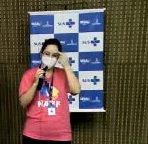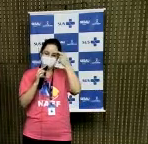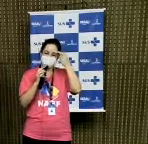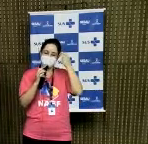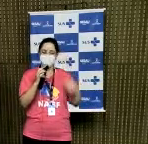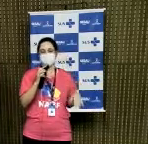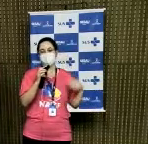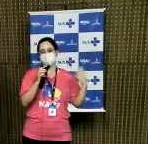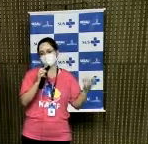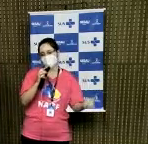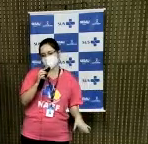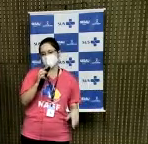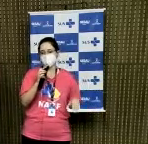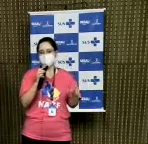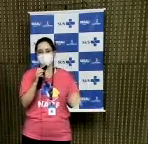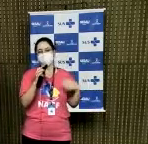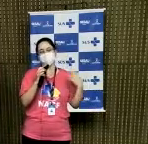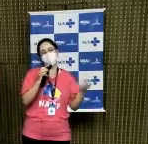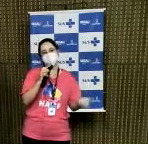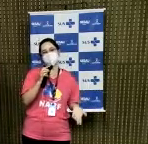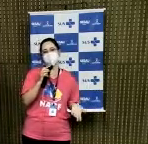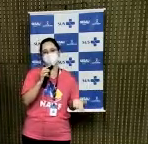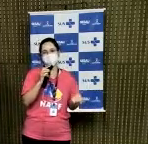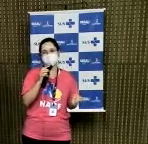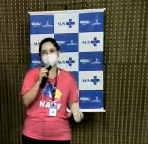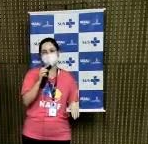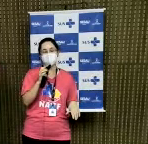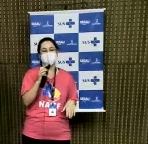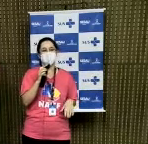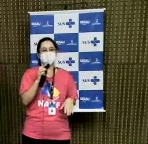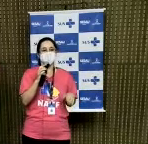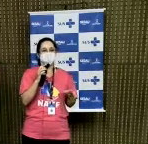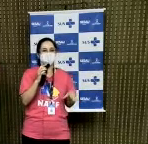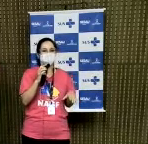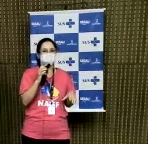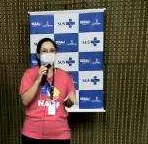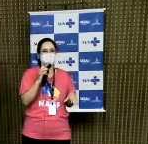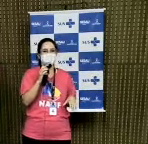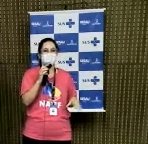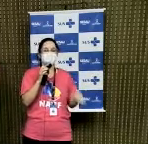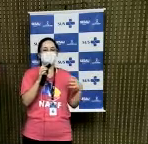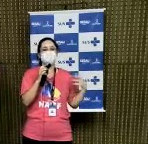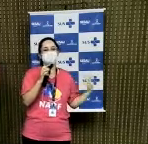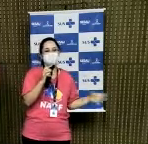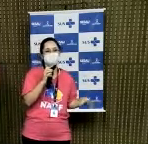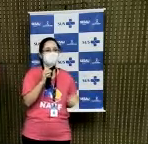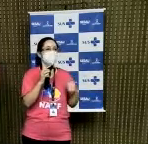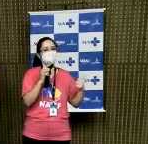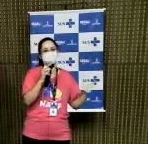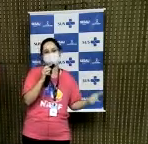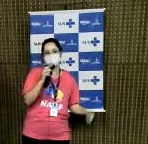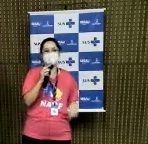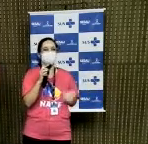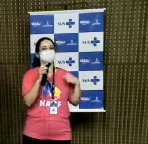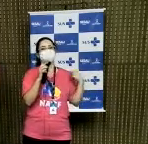Então, a gente tem visto, por exemplo, nas consultas compartilhadas e nas reuniões para discussão de caso, que a gente evita muito